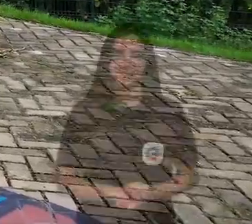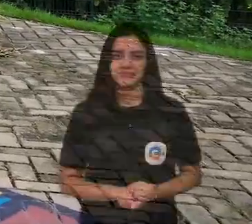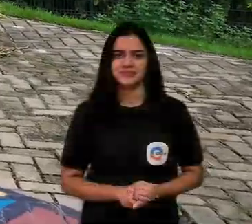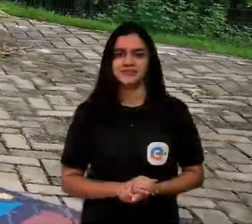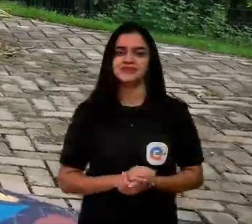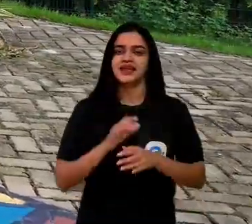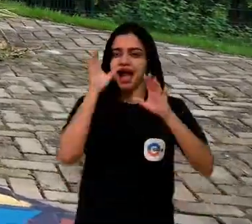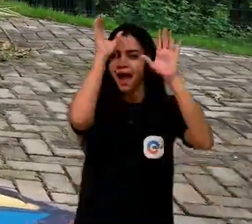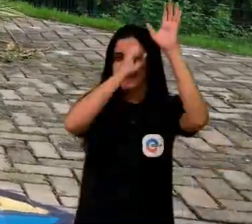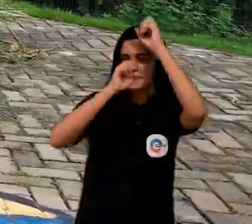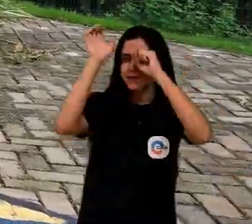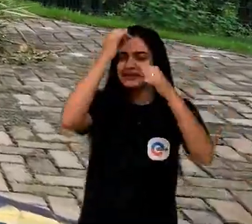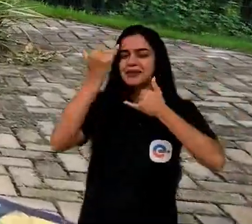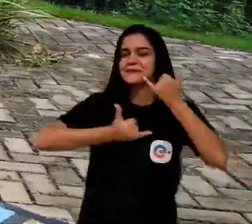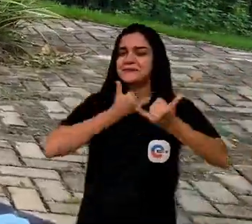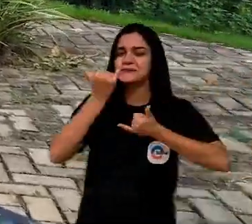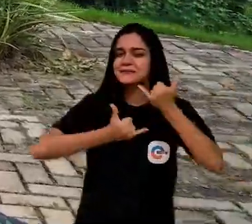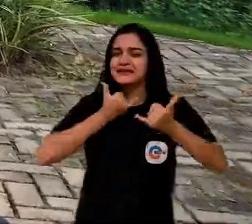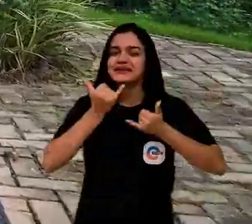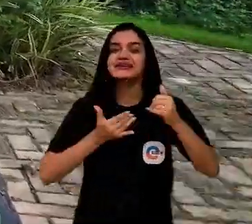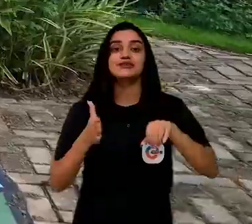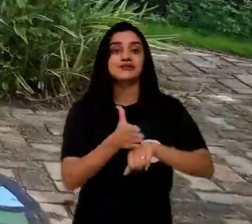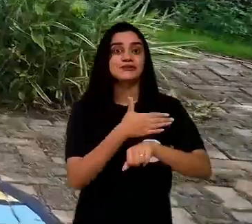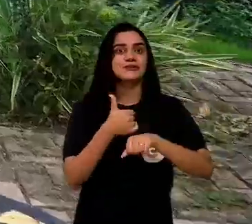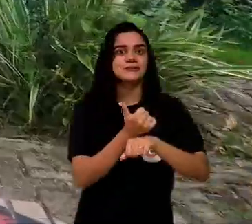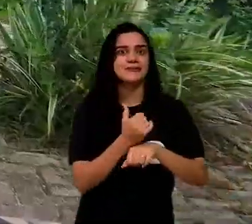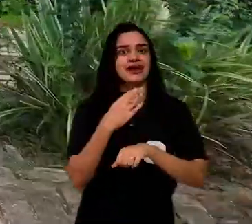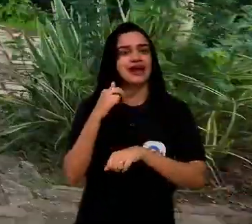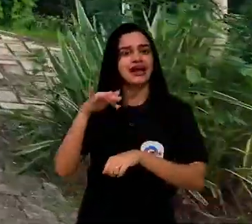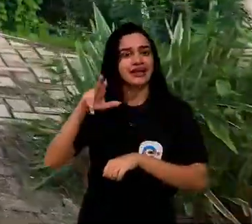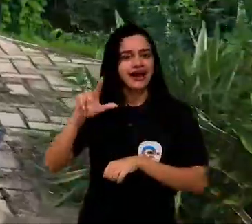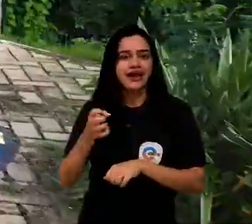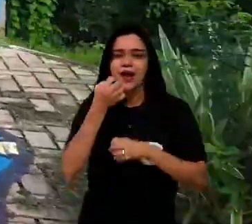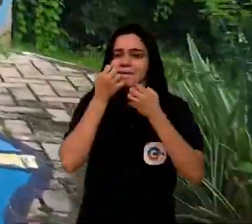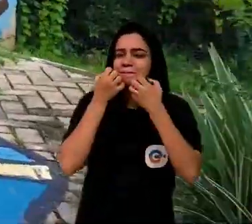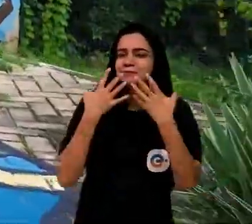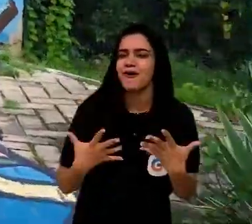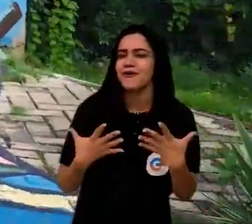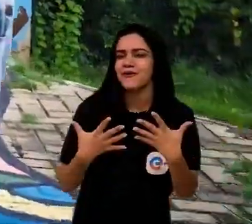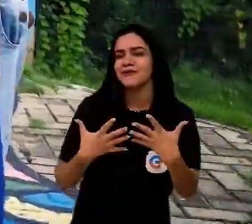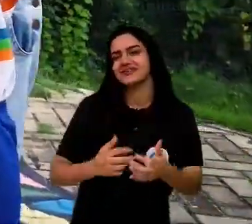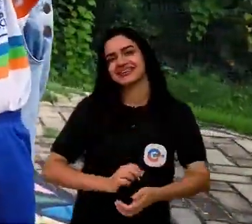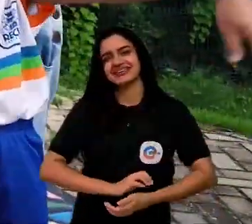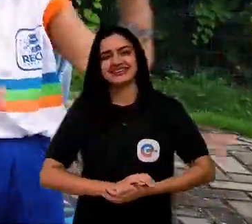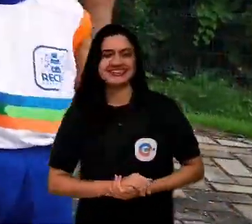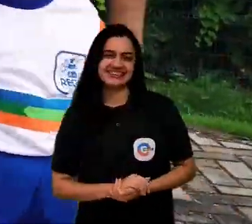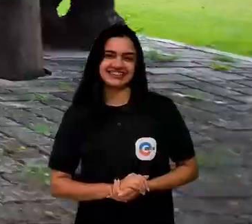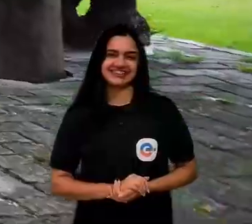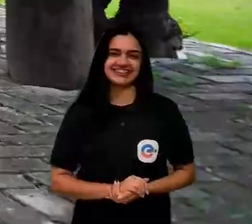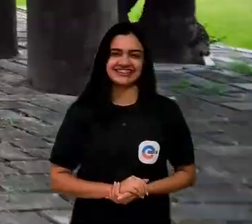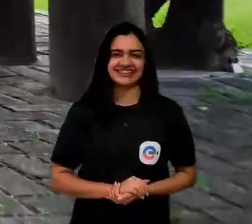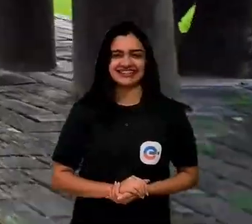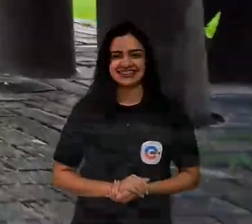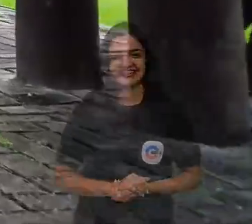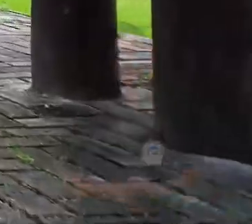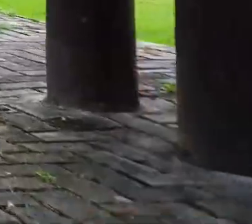aprender brincando no Parque Caiara é bom demais!